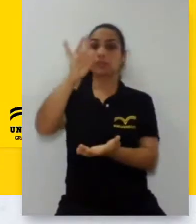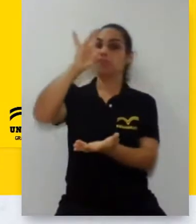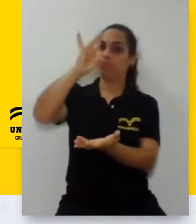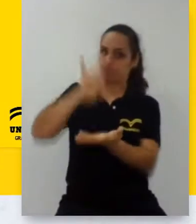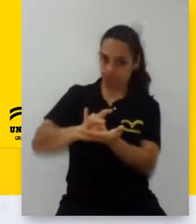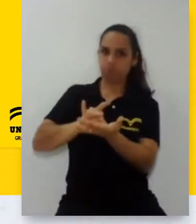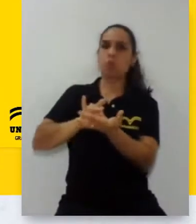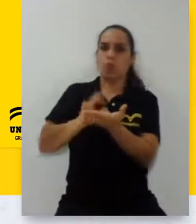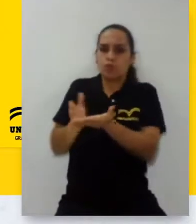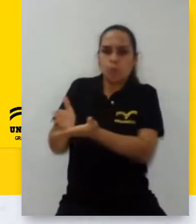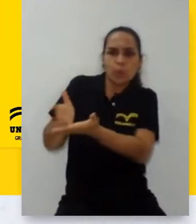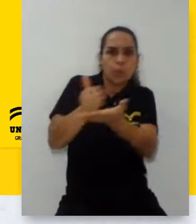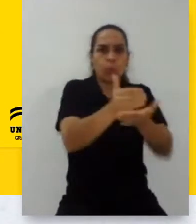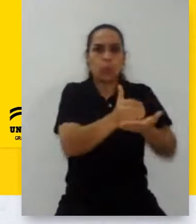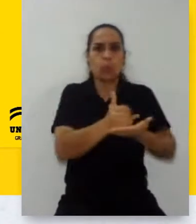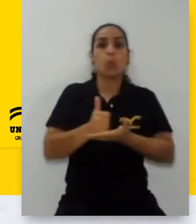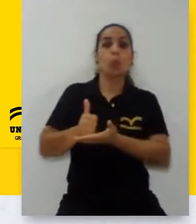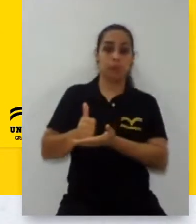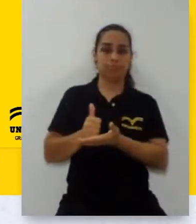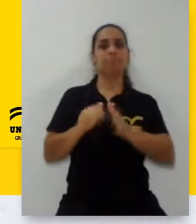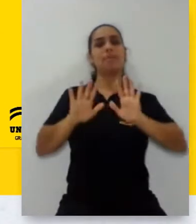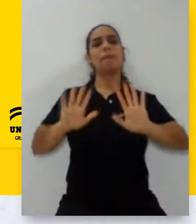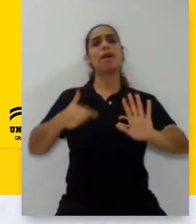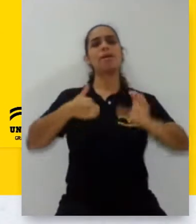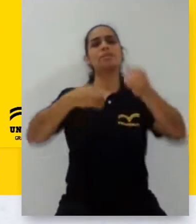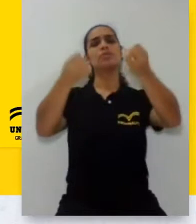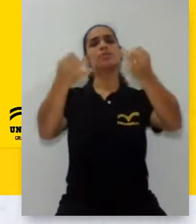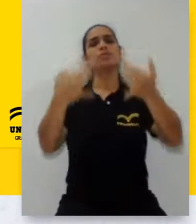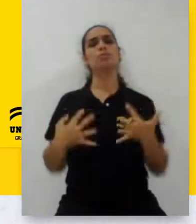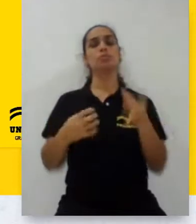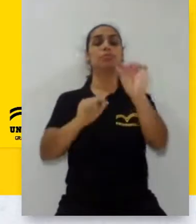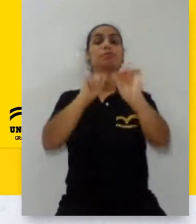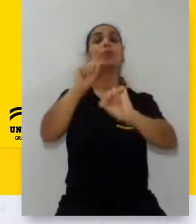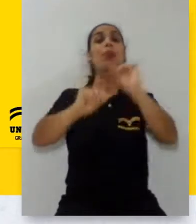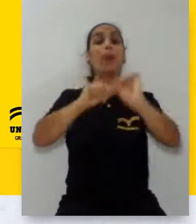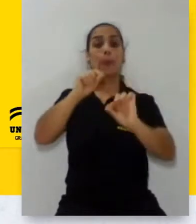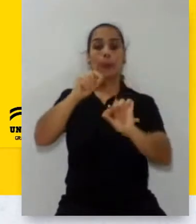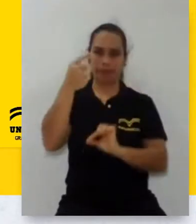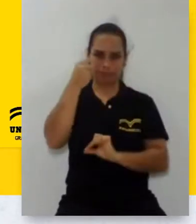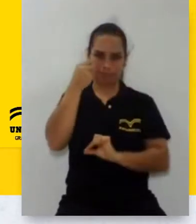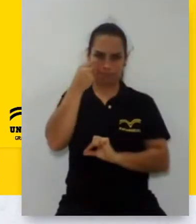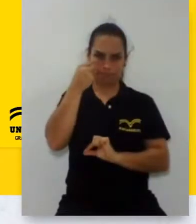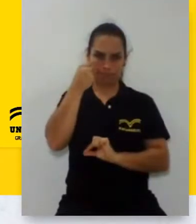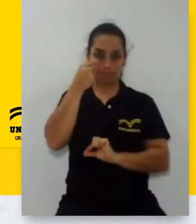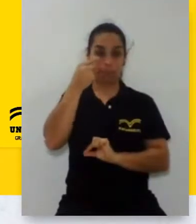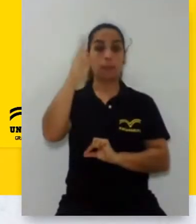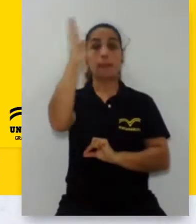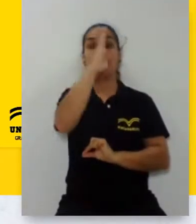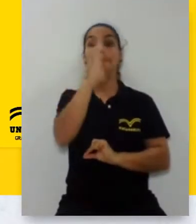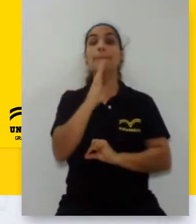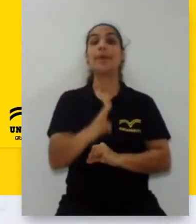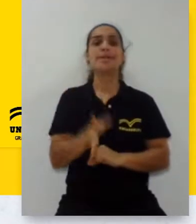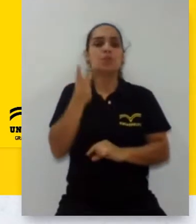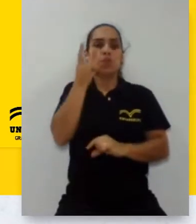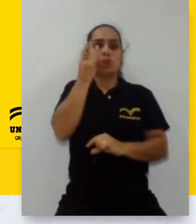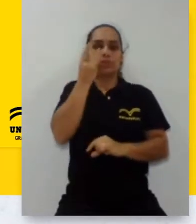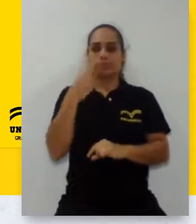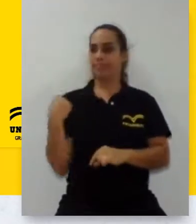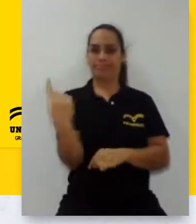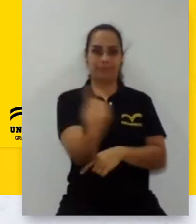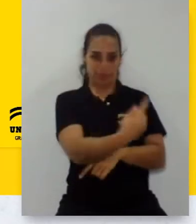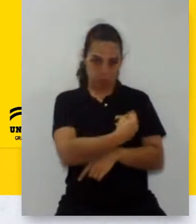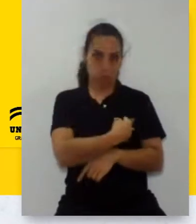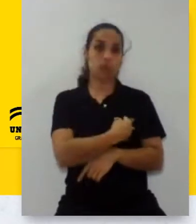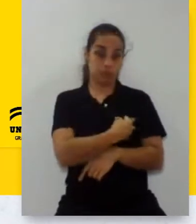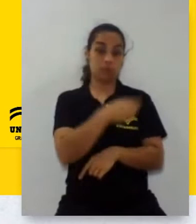queria falar para vocês é o seguinte, vamos chegar na estatística do Brasil aqui, da nossa realidade. E o Brasil não foge à regra. A maior causa